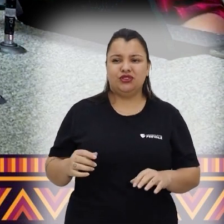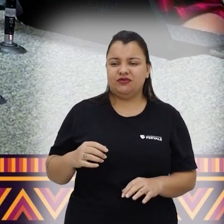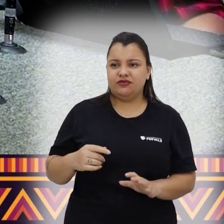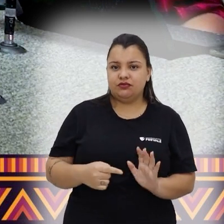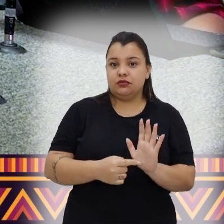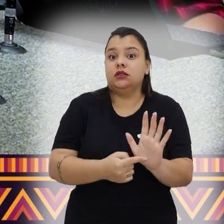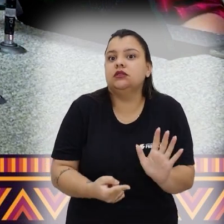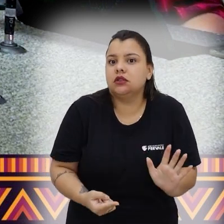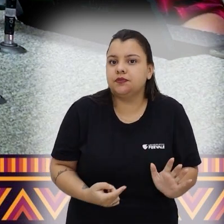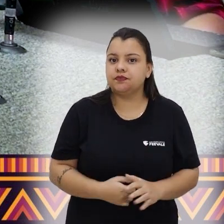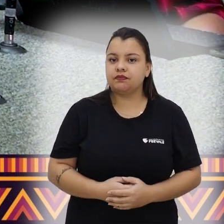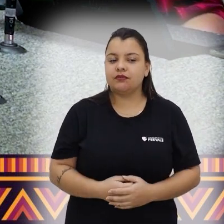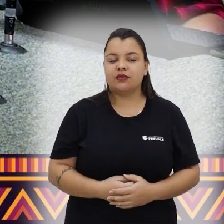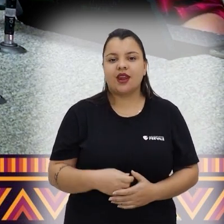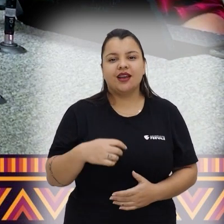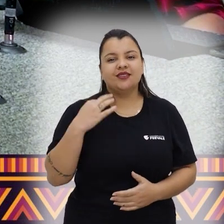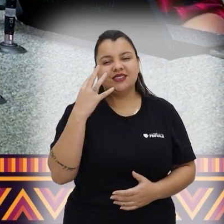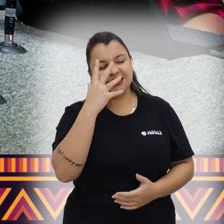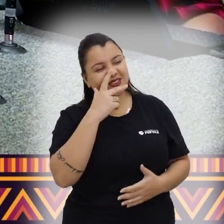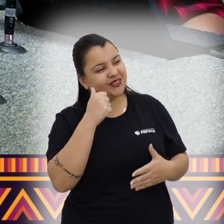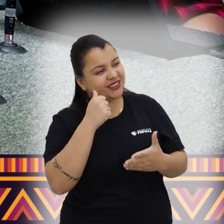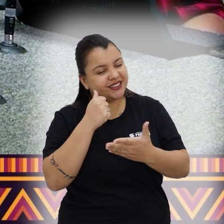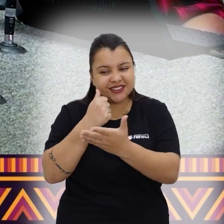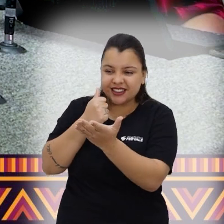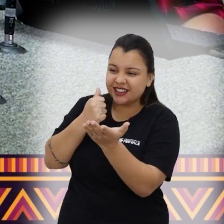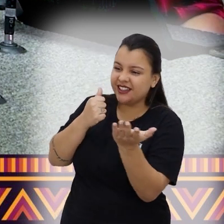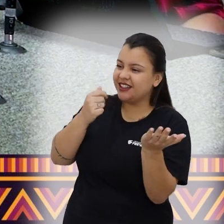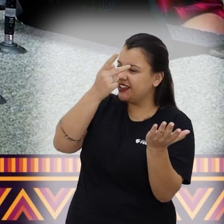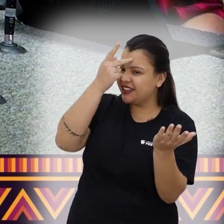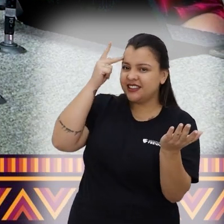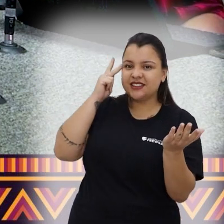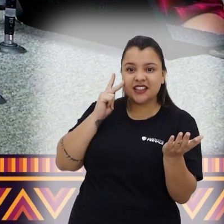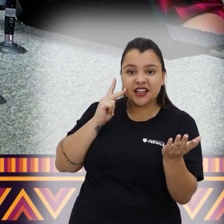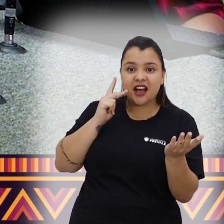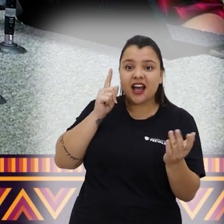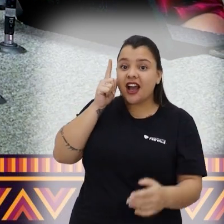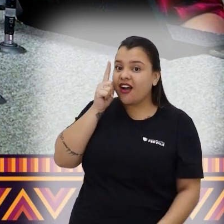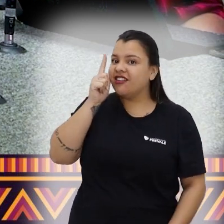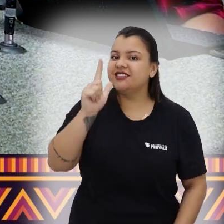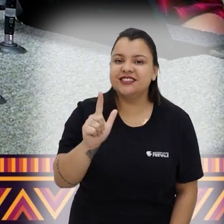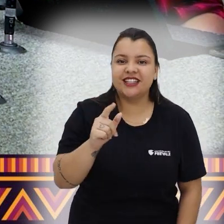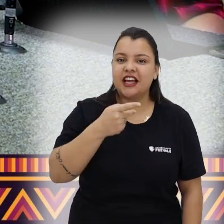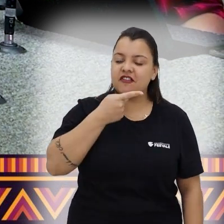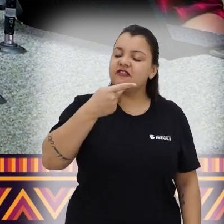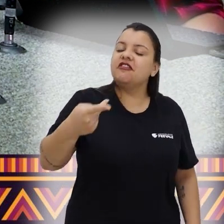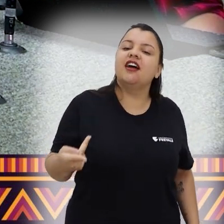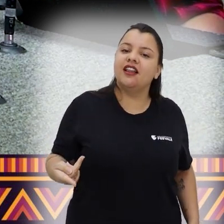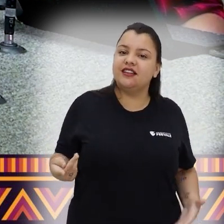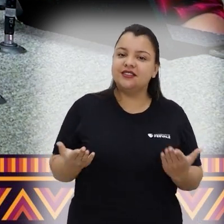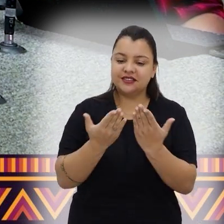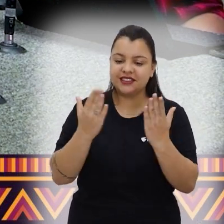acho bonito as pessoas ao meu redor, como tu e a Gru, que conseguem falar sobre isso